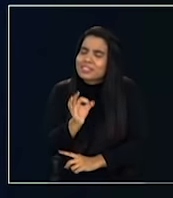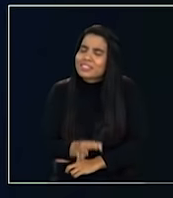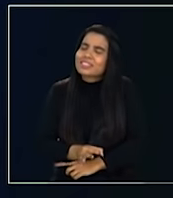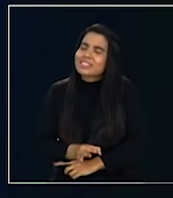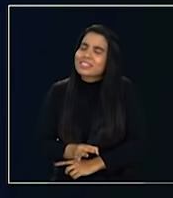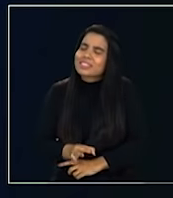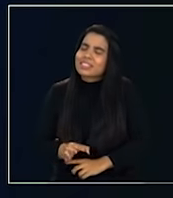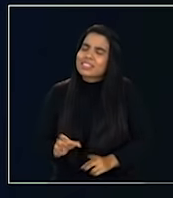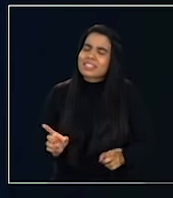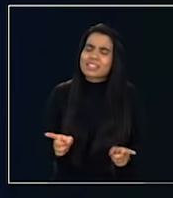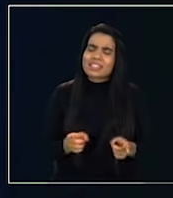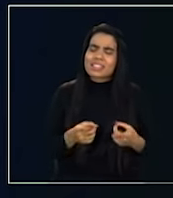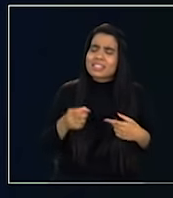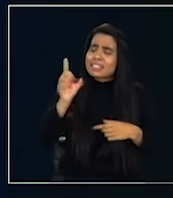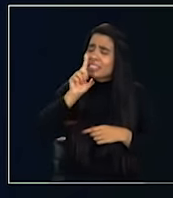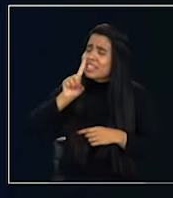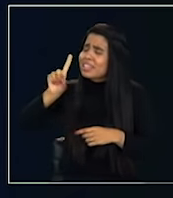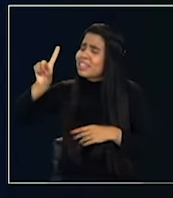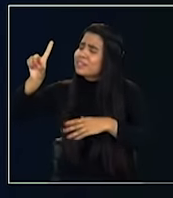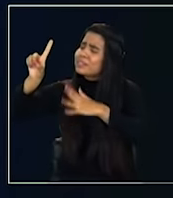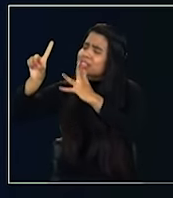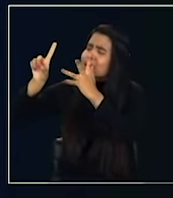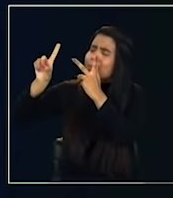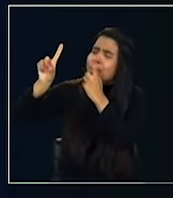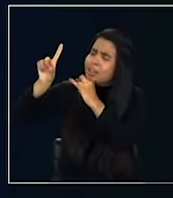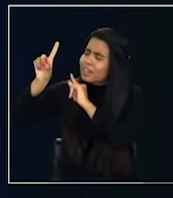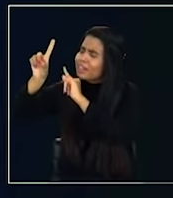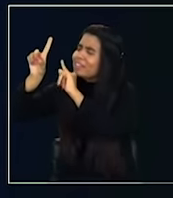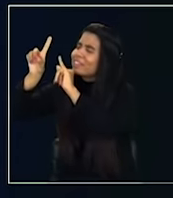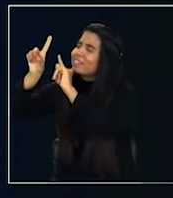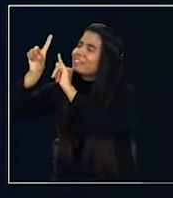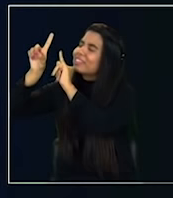conduz. Deus é Pai, Deus é